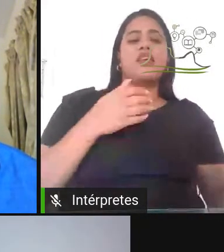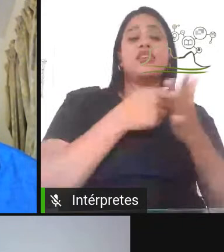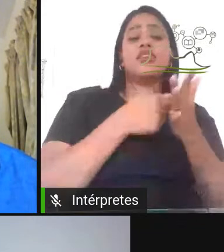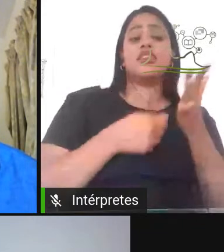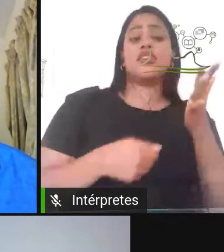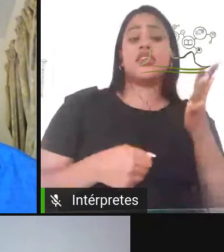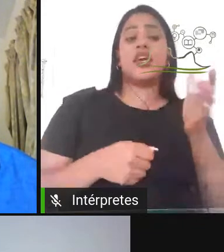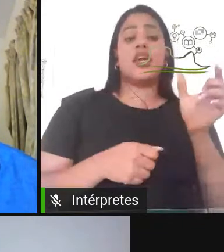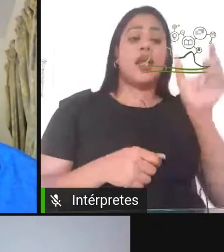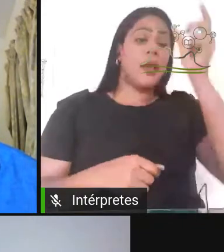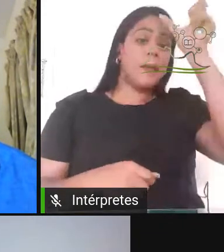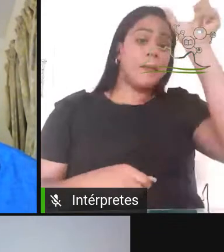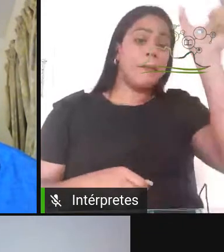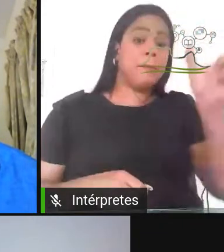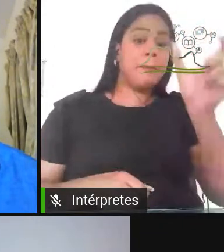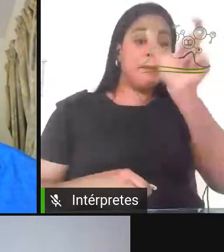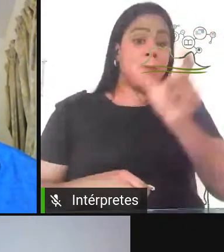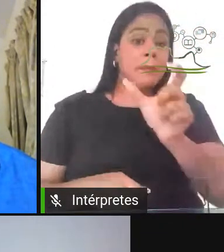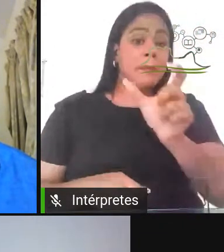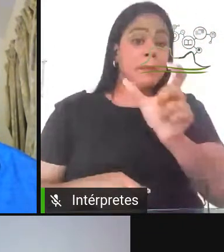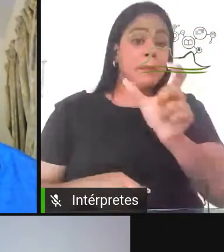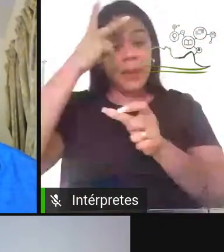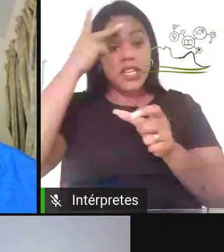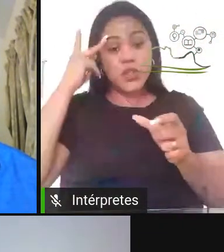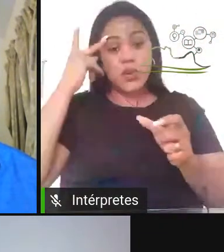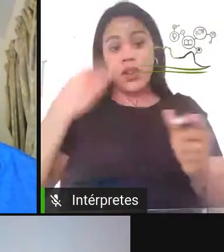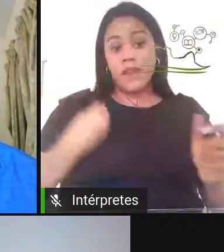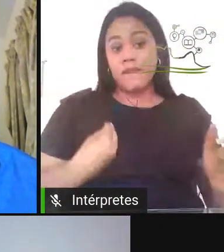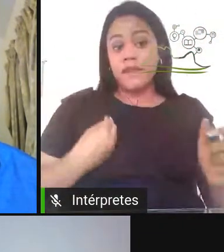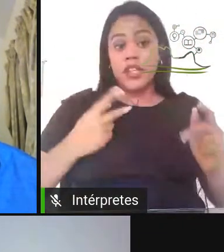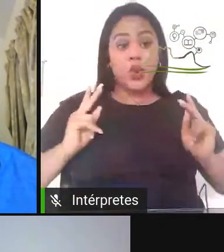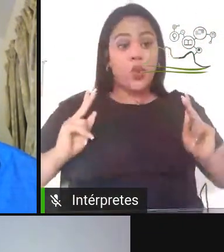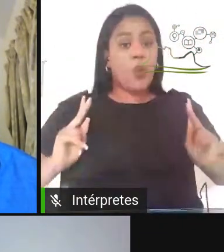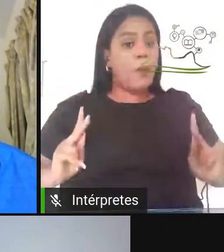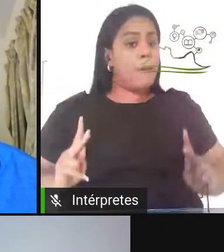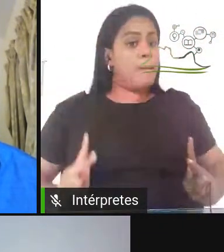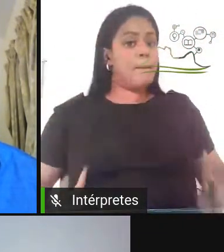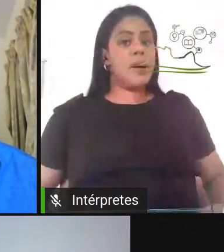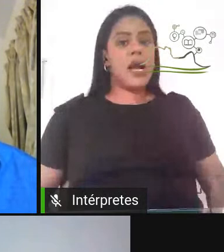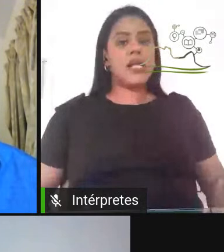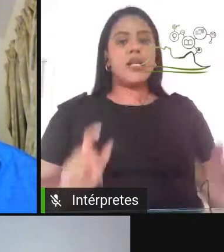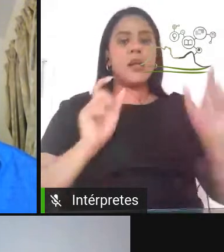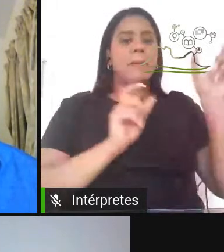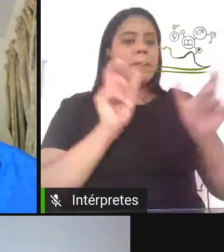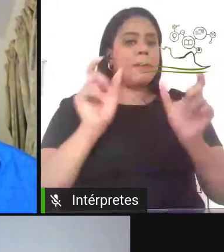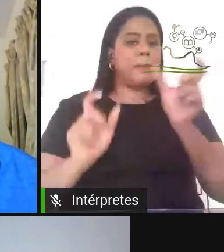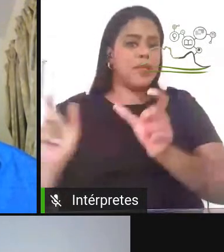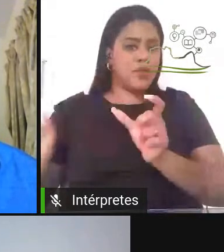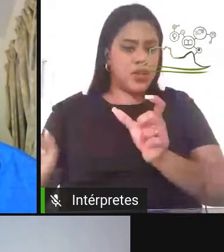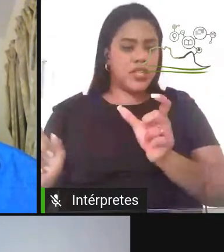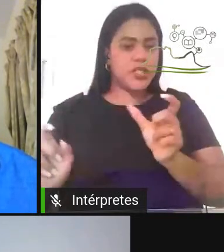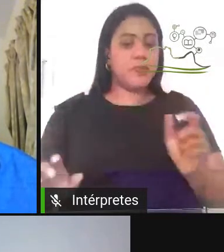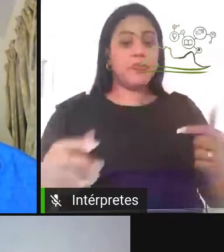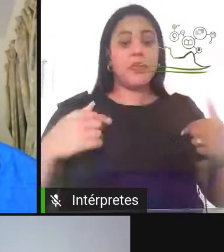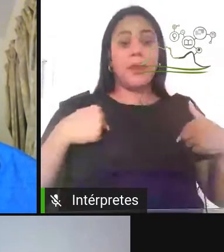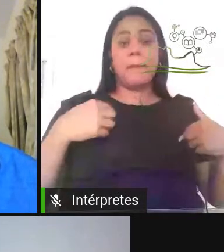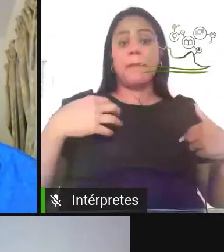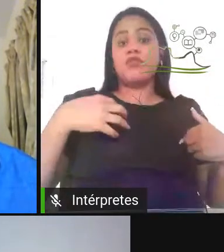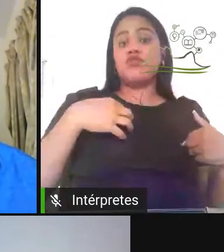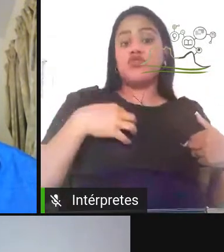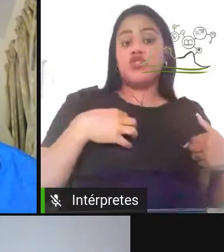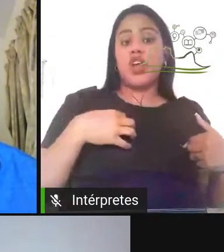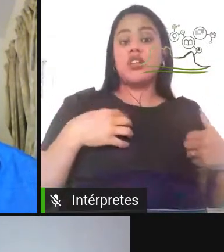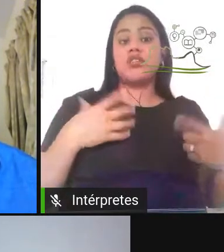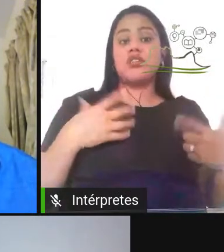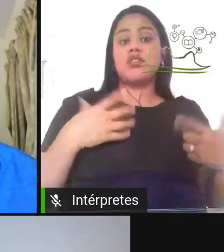vidas humanas, pessoas, personagens. Então, a minha forma de contribuir para a construção de